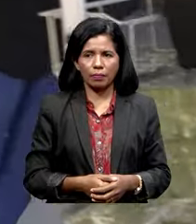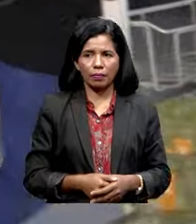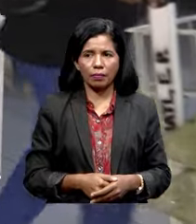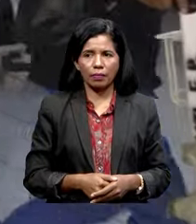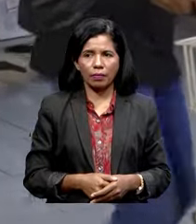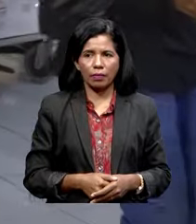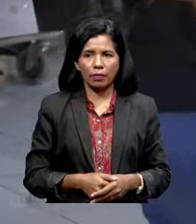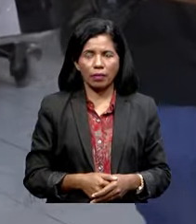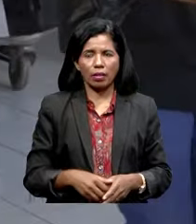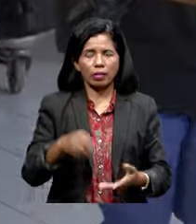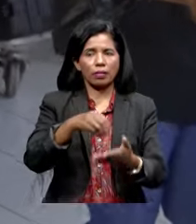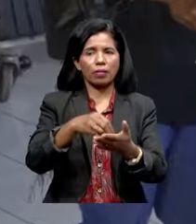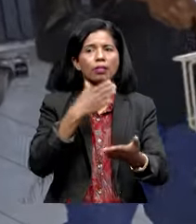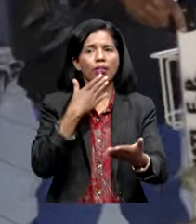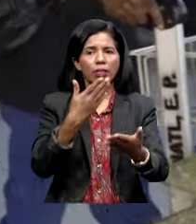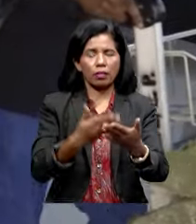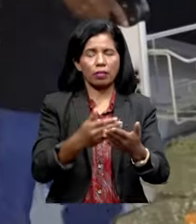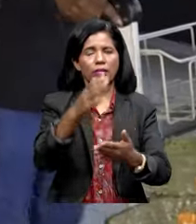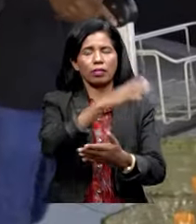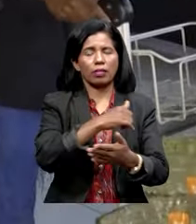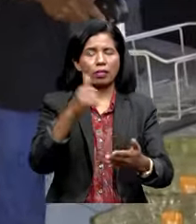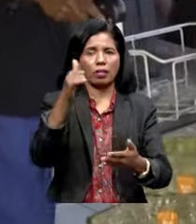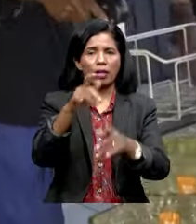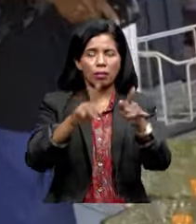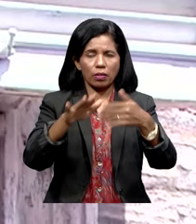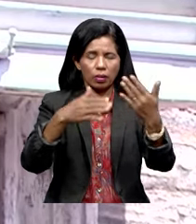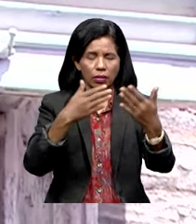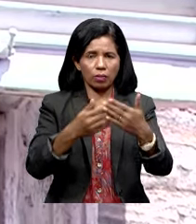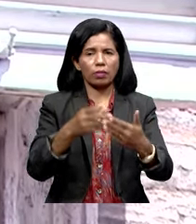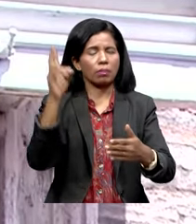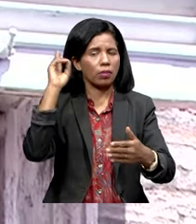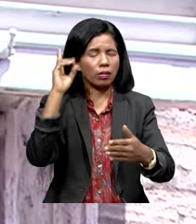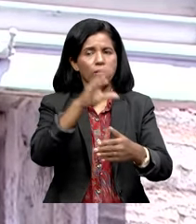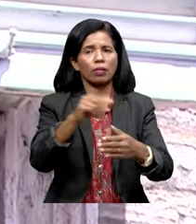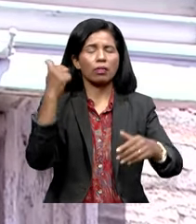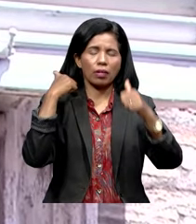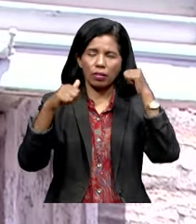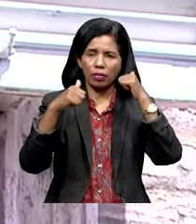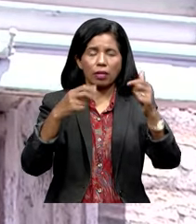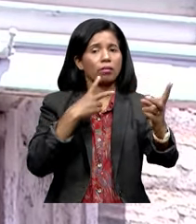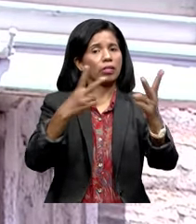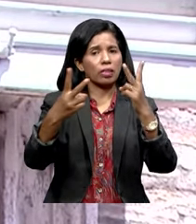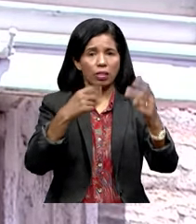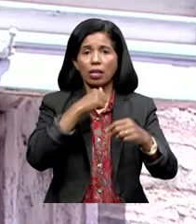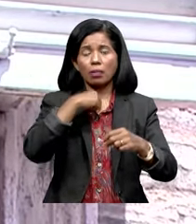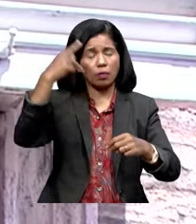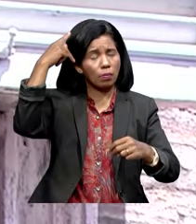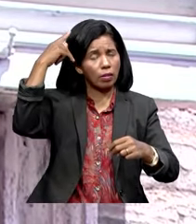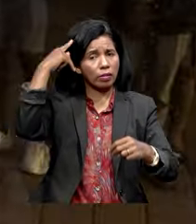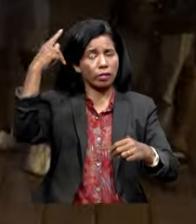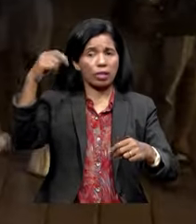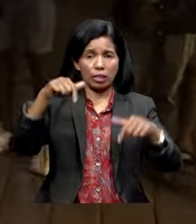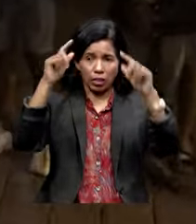Atu garante qualidade imagem no áudio para telespectadores no Rona na Insira, com a atividade Visita Santo Padre Papa Francisco